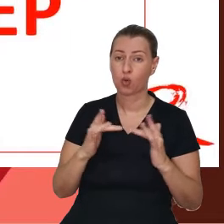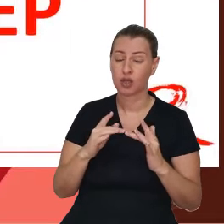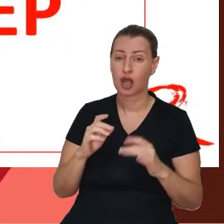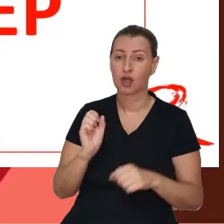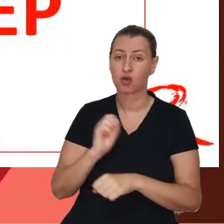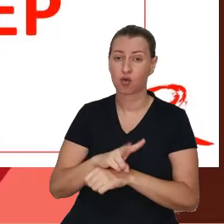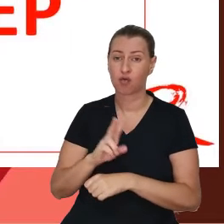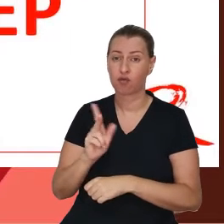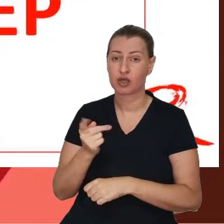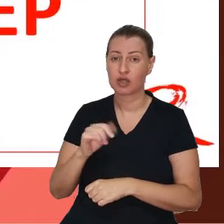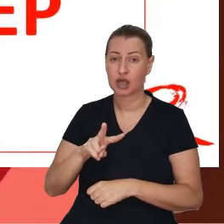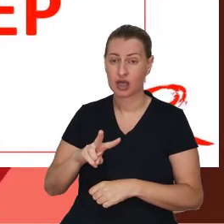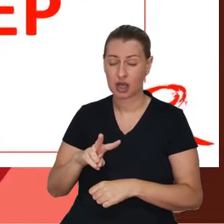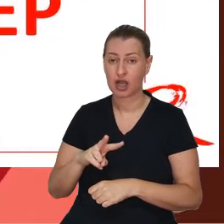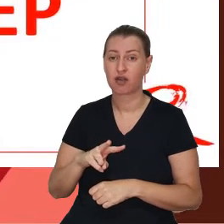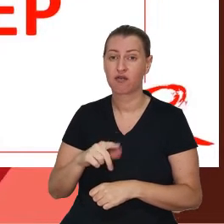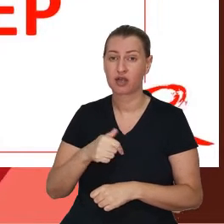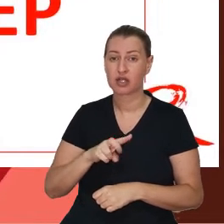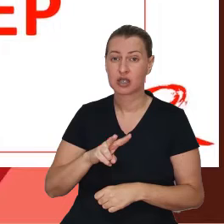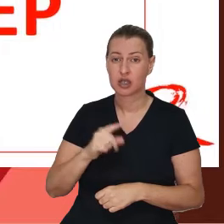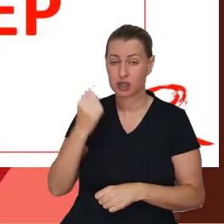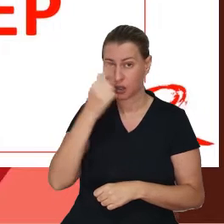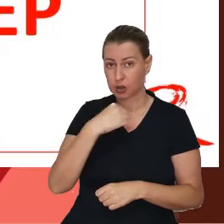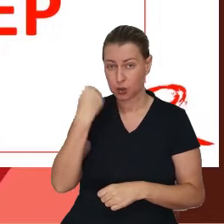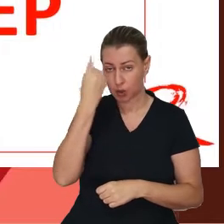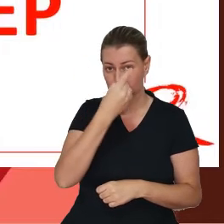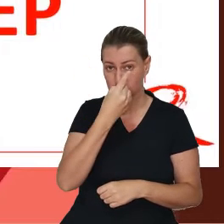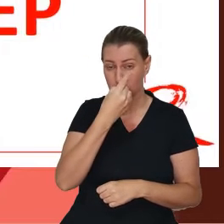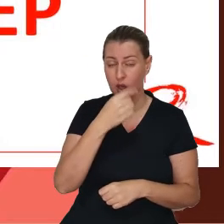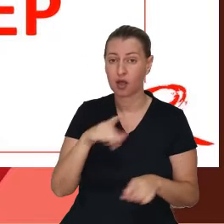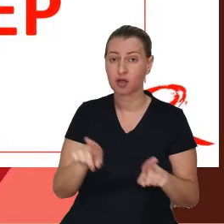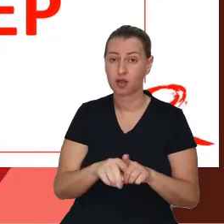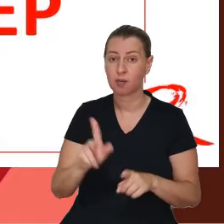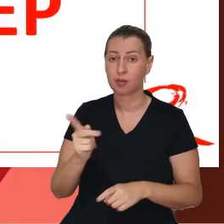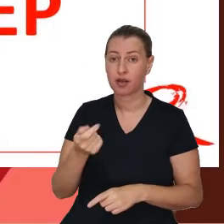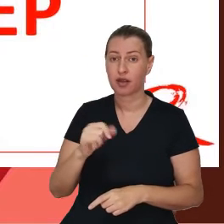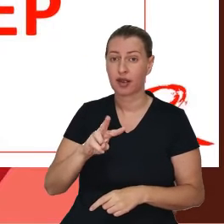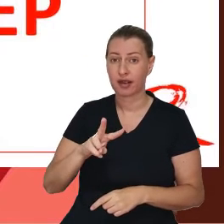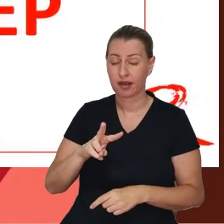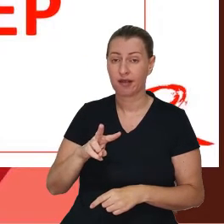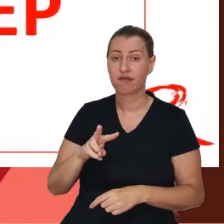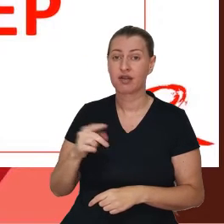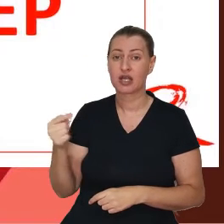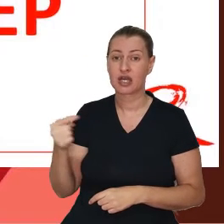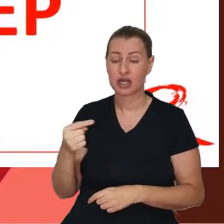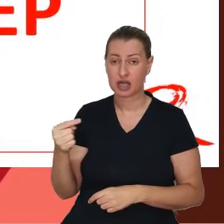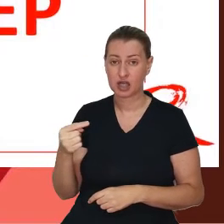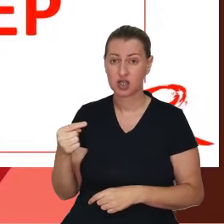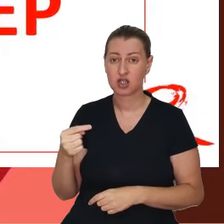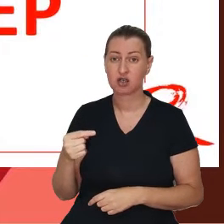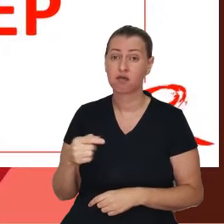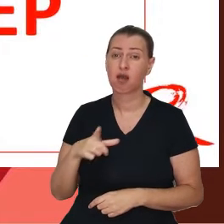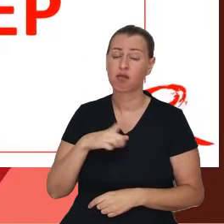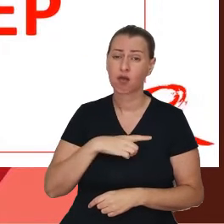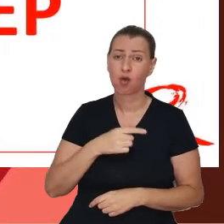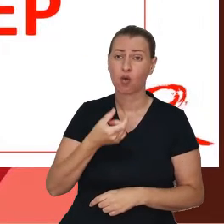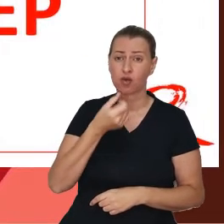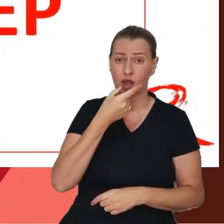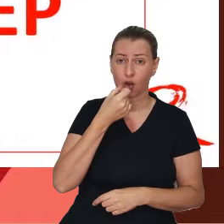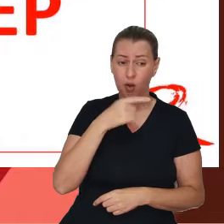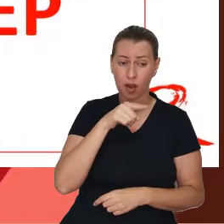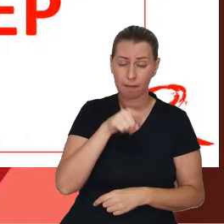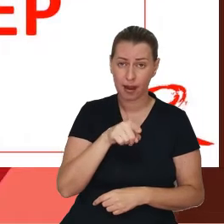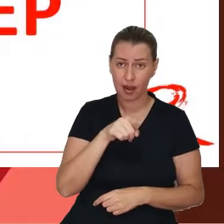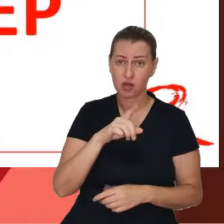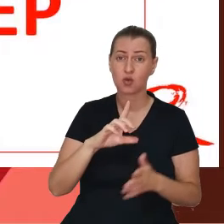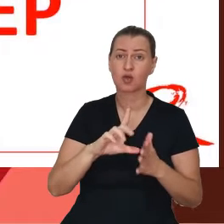HIV negativo, o esquema é tenofovir, lamivudina e dolutegravir por 28 dias, e a pessoa precisa repetir a testagem em